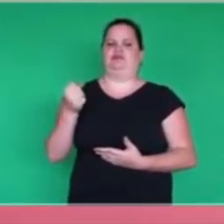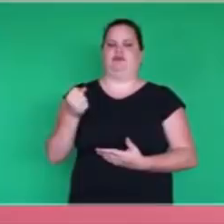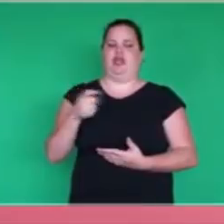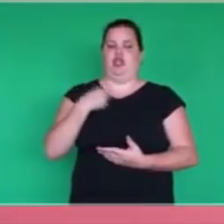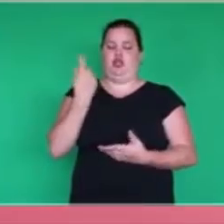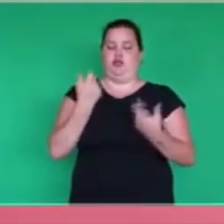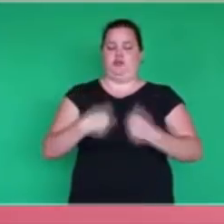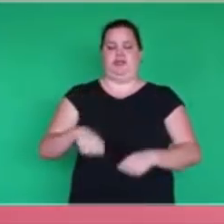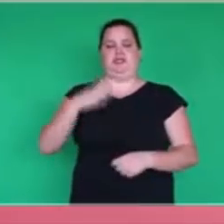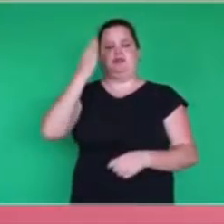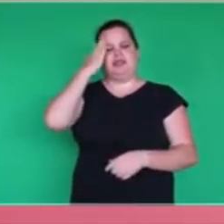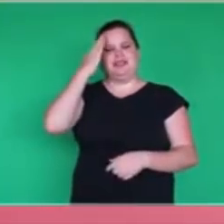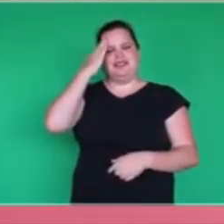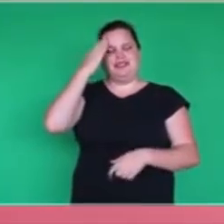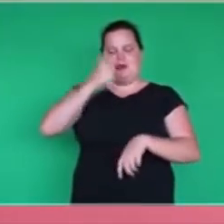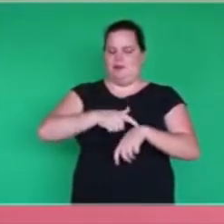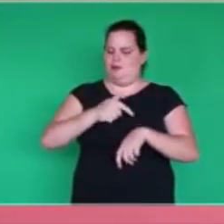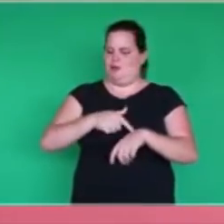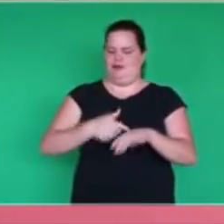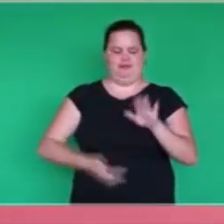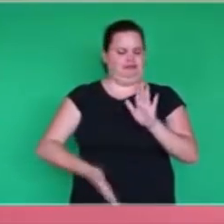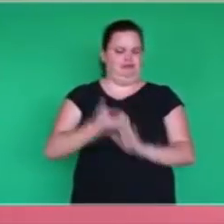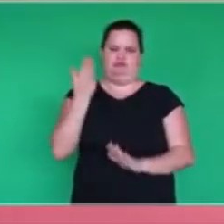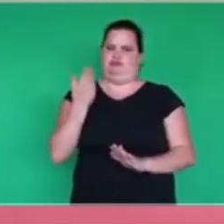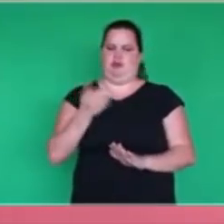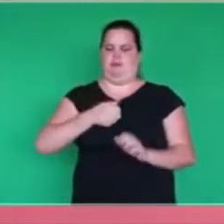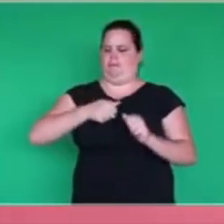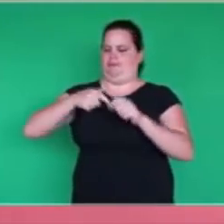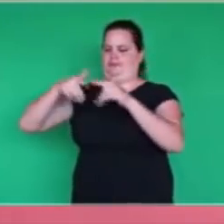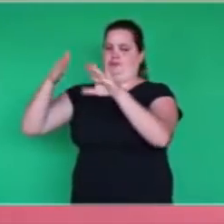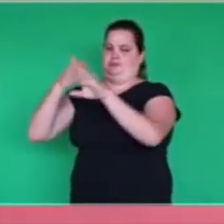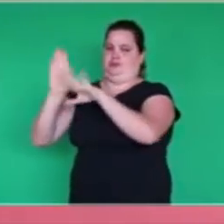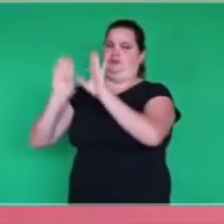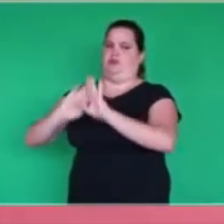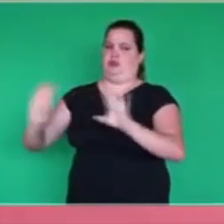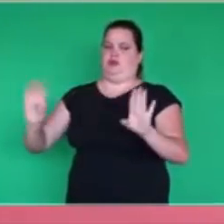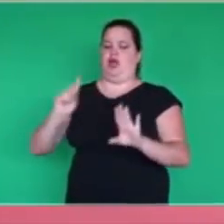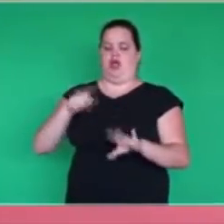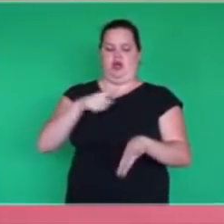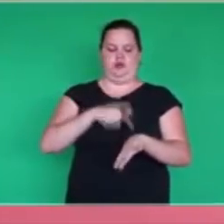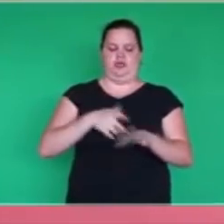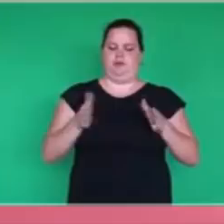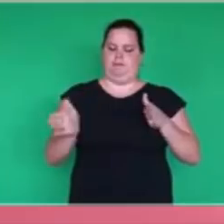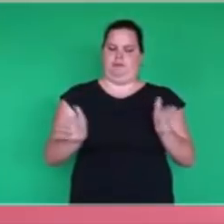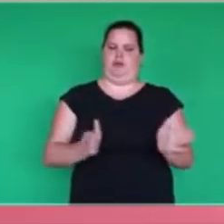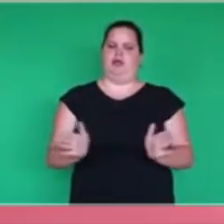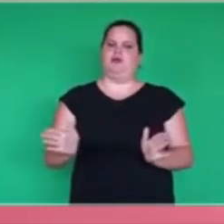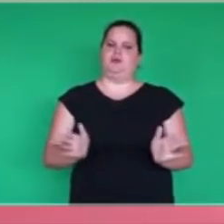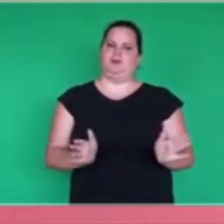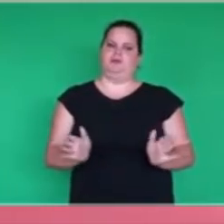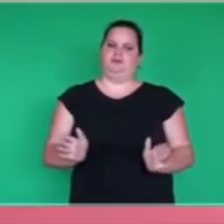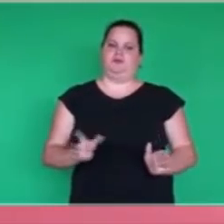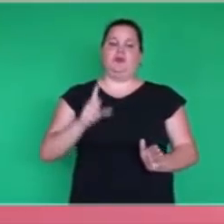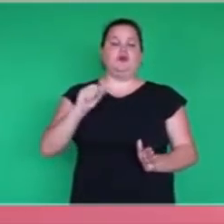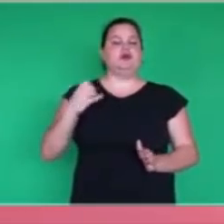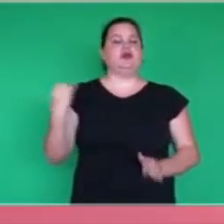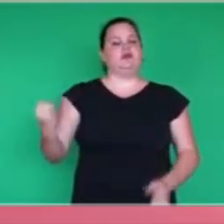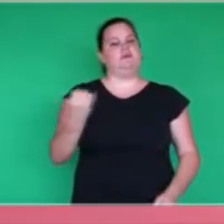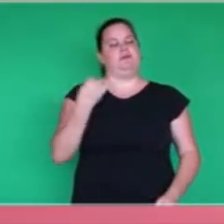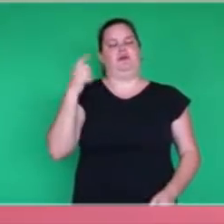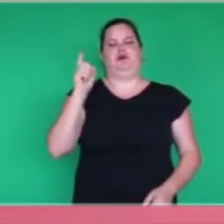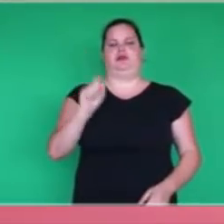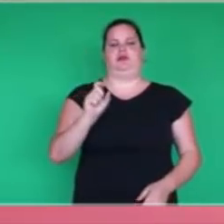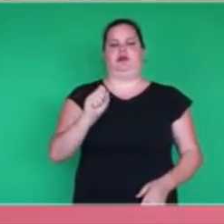entender, chegou o momento da sua partida. Estamos nesse tempo. O que importa agora é que